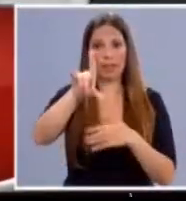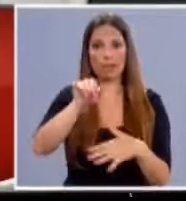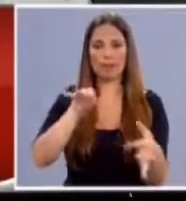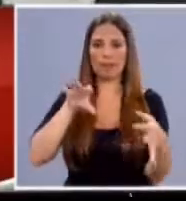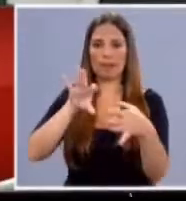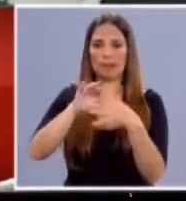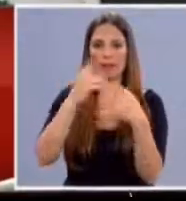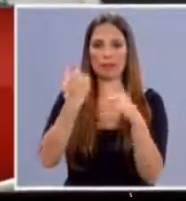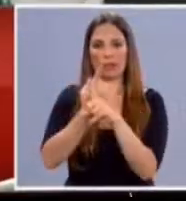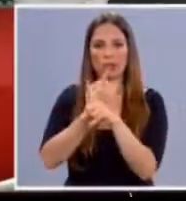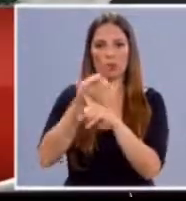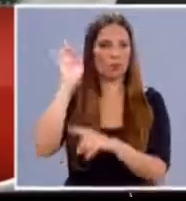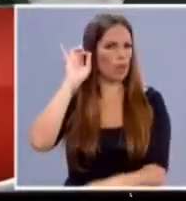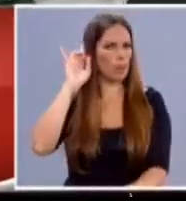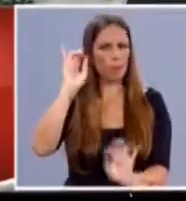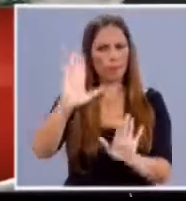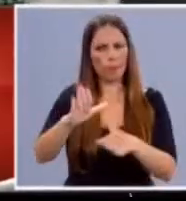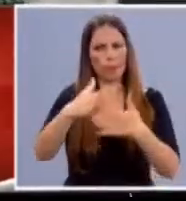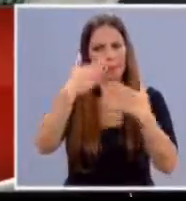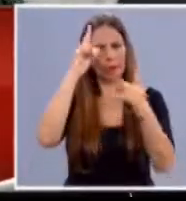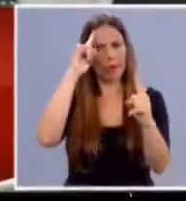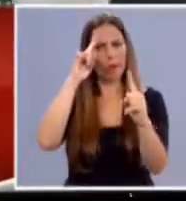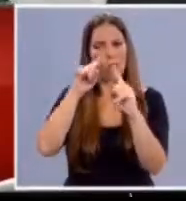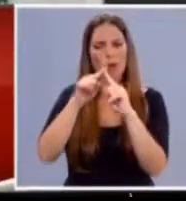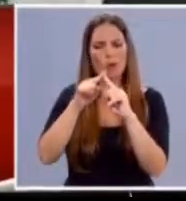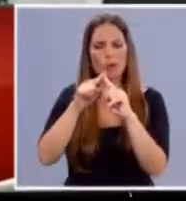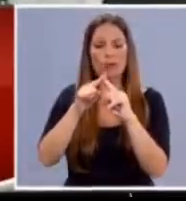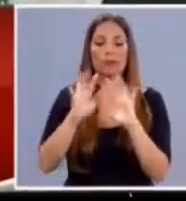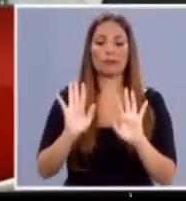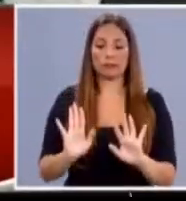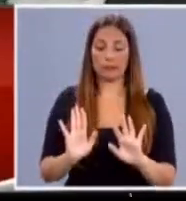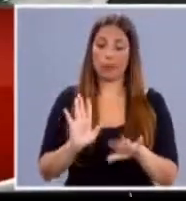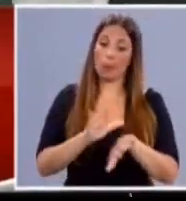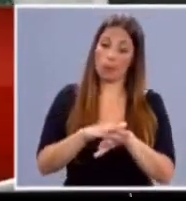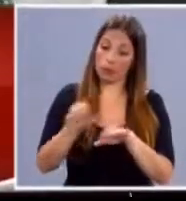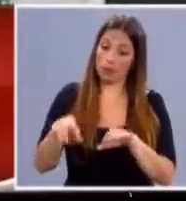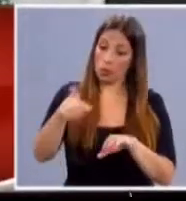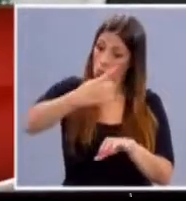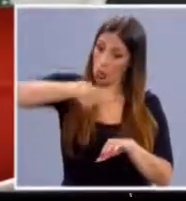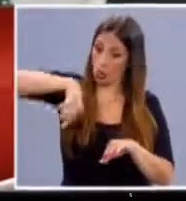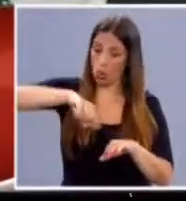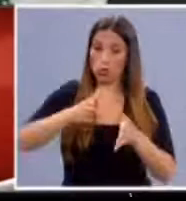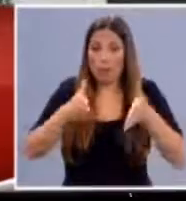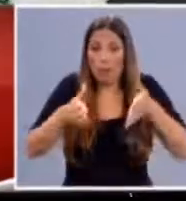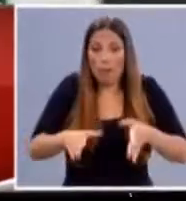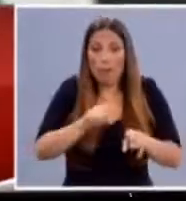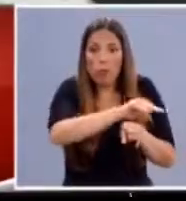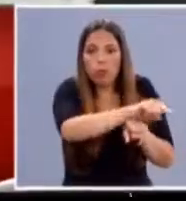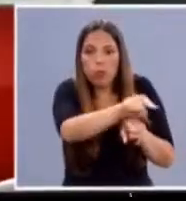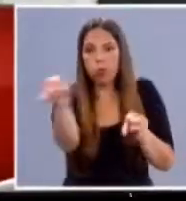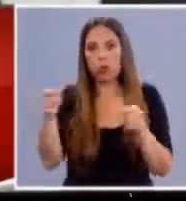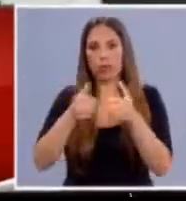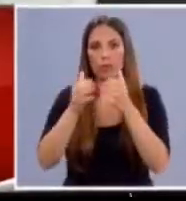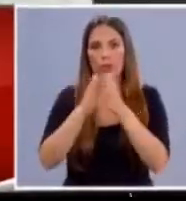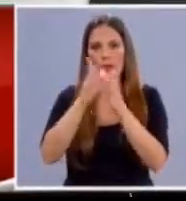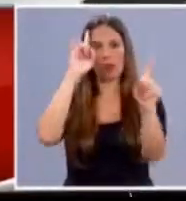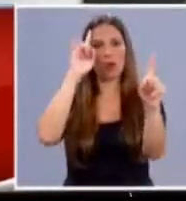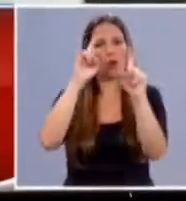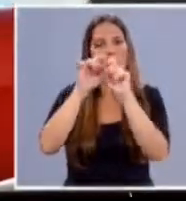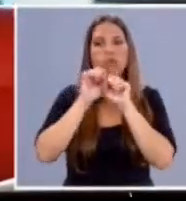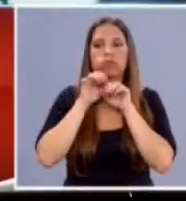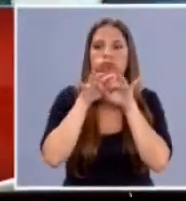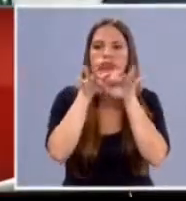para podermos chegar, e por isso precisamos de todos vós, para que seja bem difundida